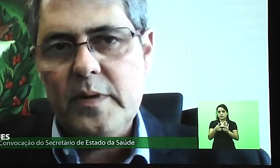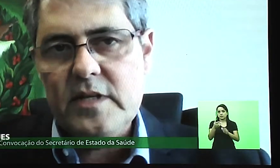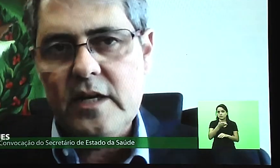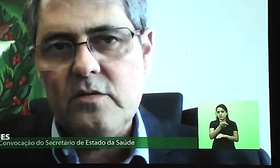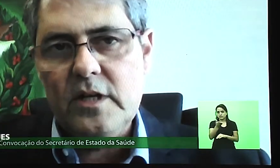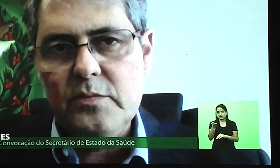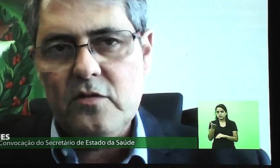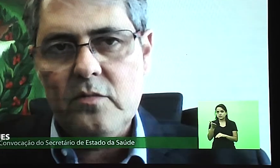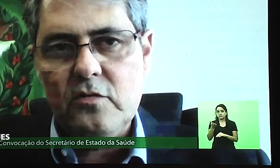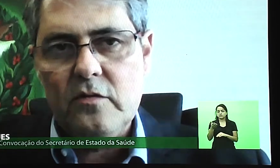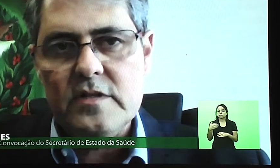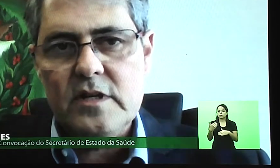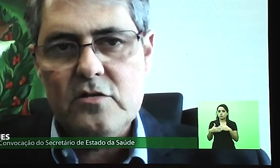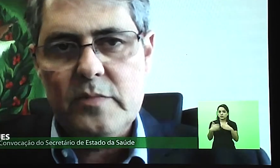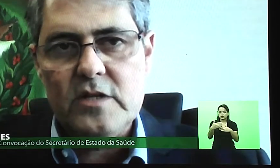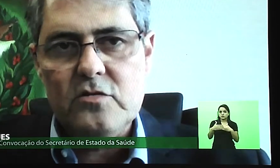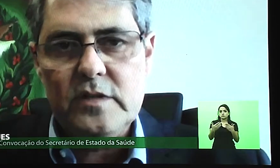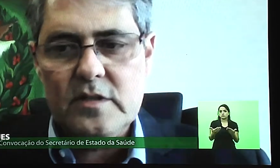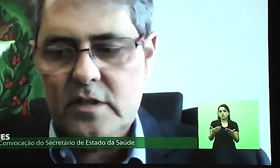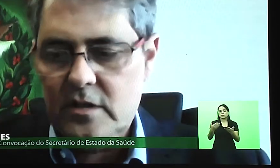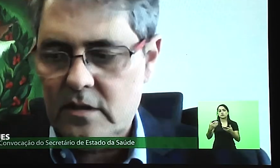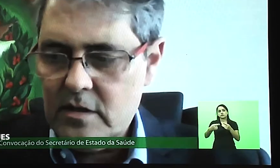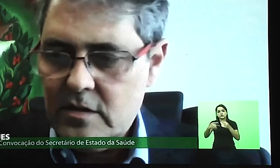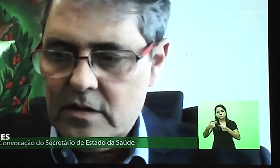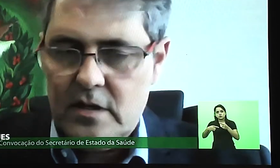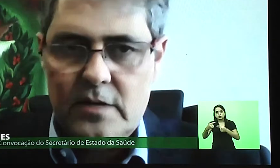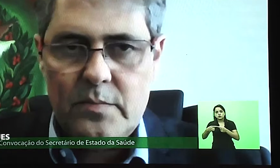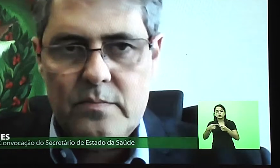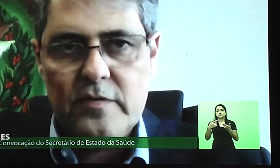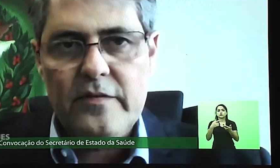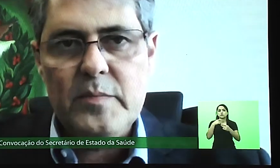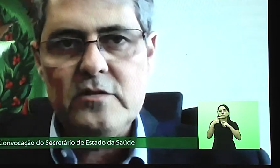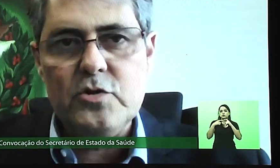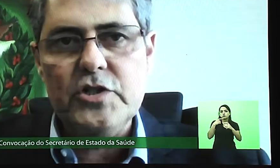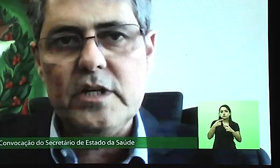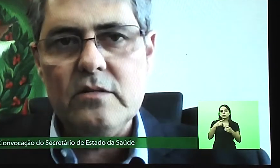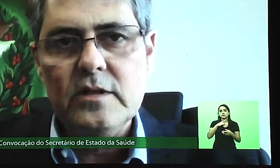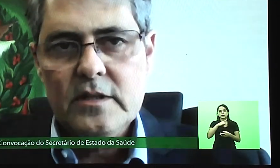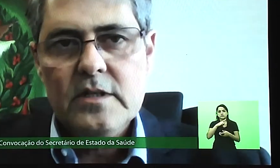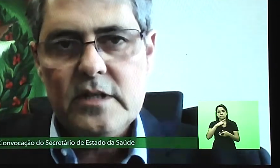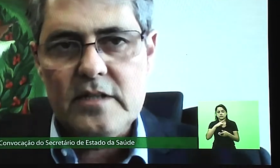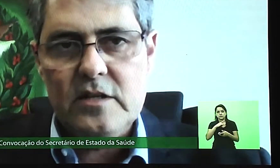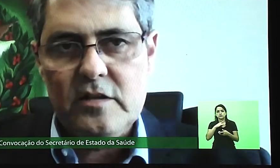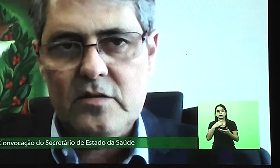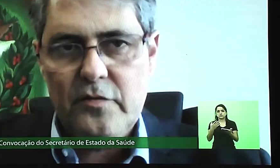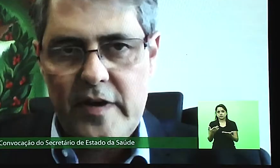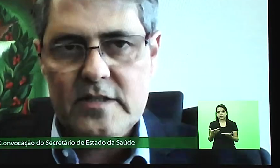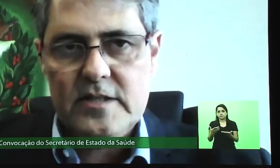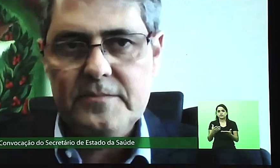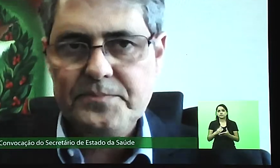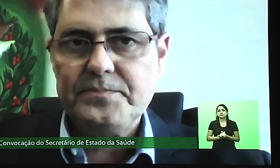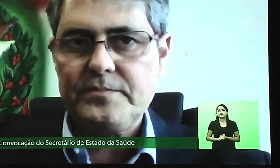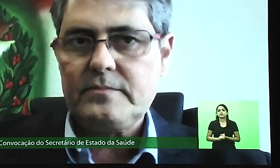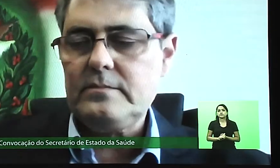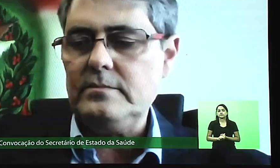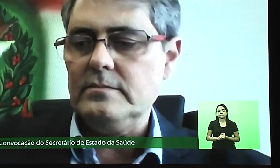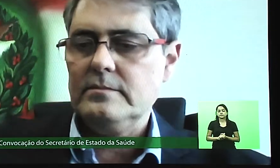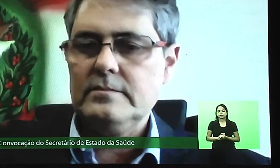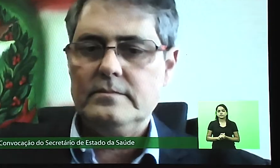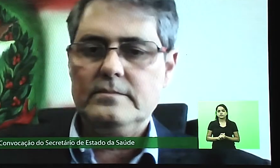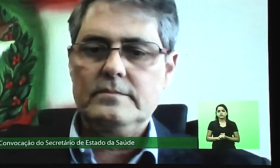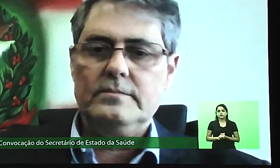Ribeiro, respondeu a perguntas dos parlamentares. Ele estava cumprindo agenda em Brasília, mas participou da